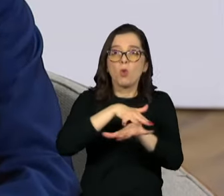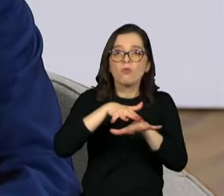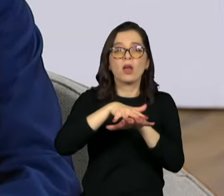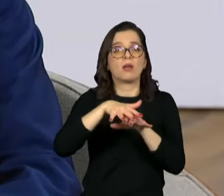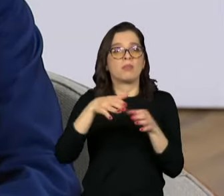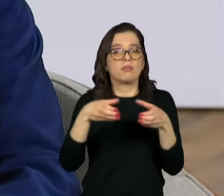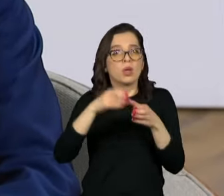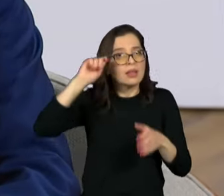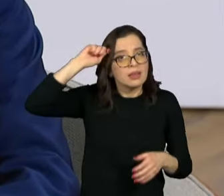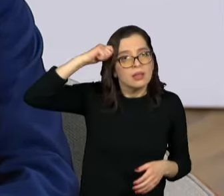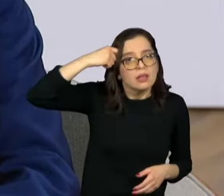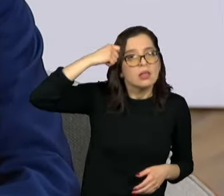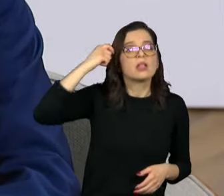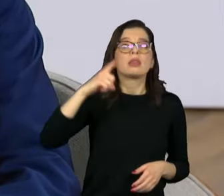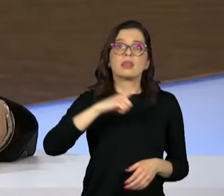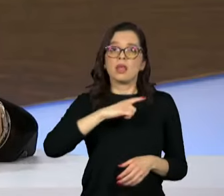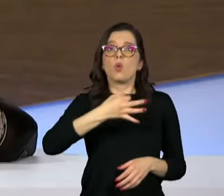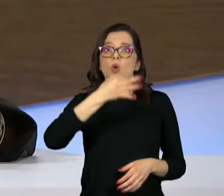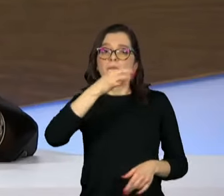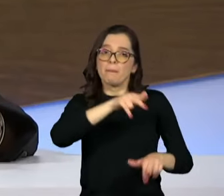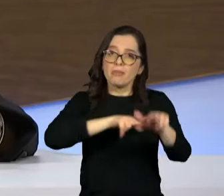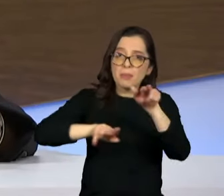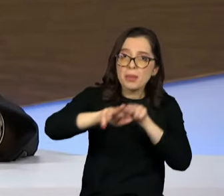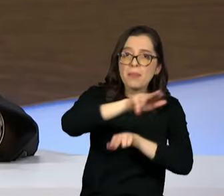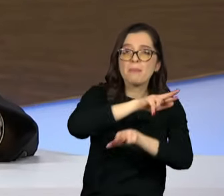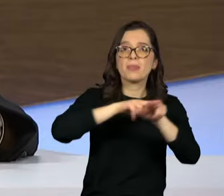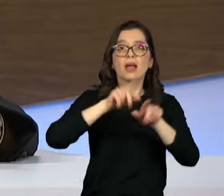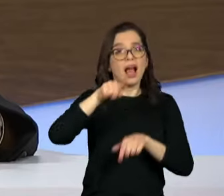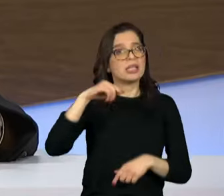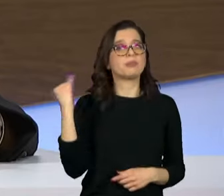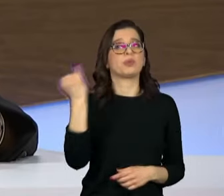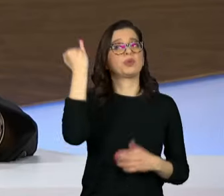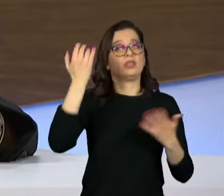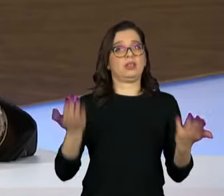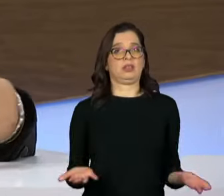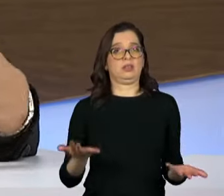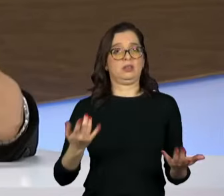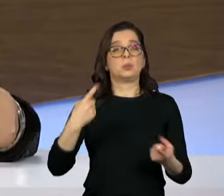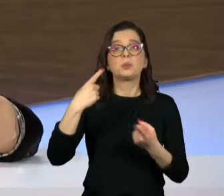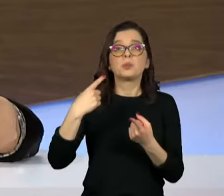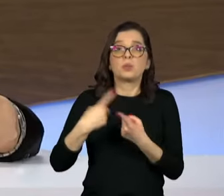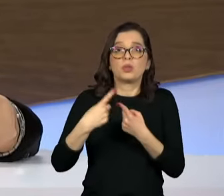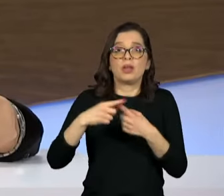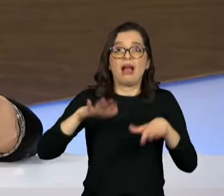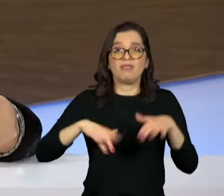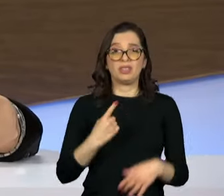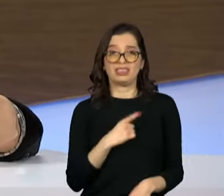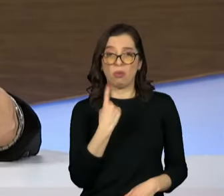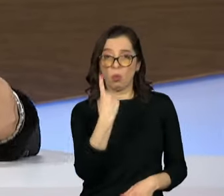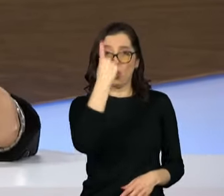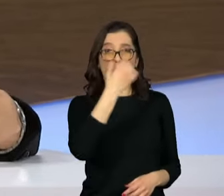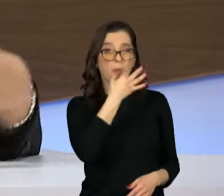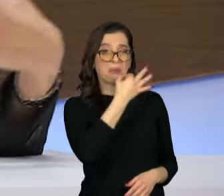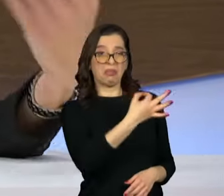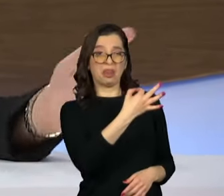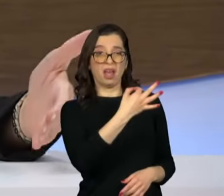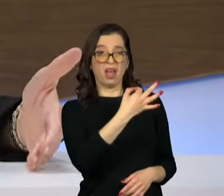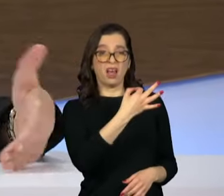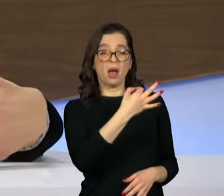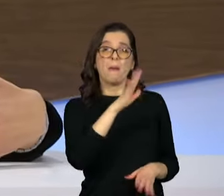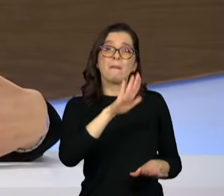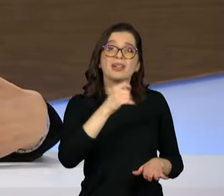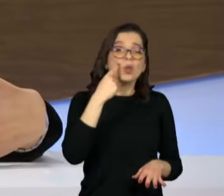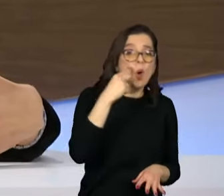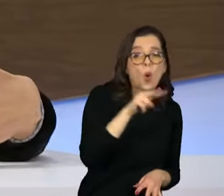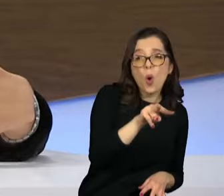a gente tinha, inclusive, a democracia em risco. No entanto, a gente perdeu com isso também a capacidade de